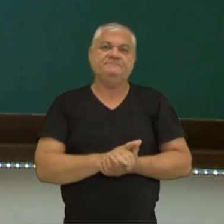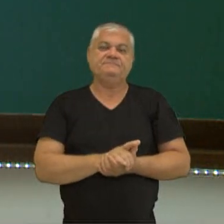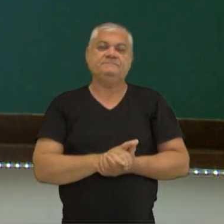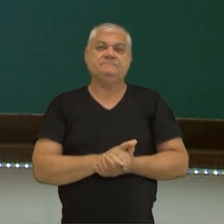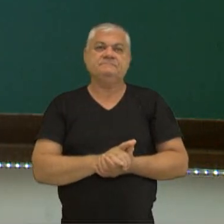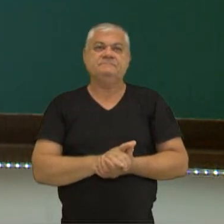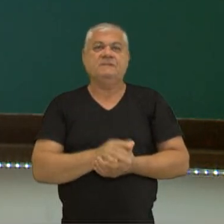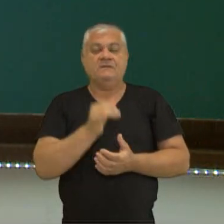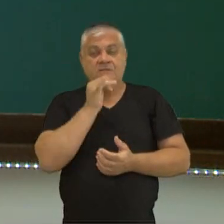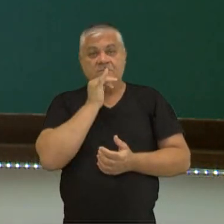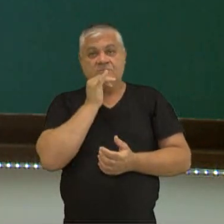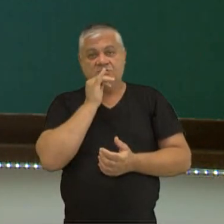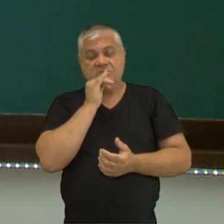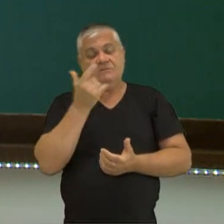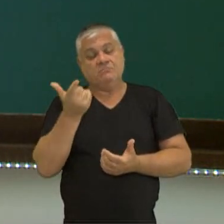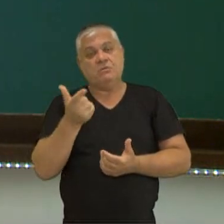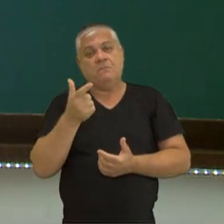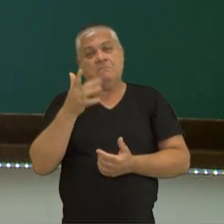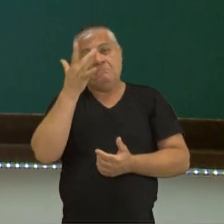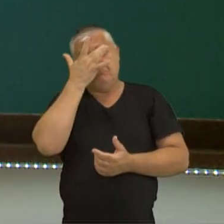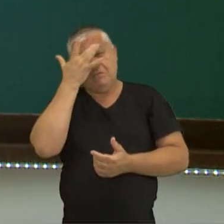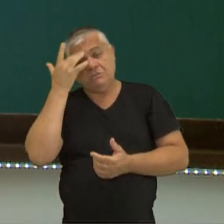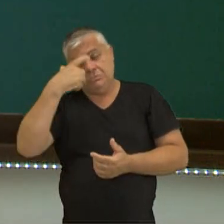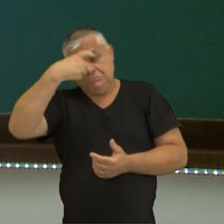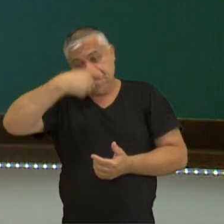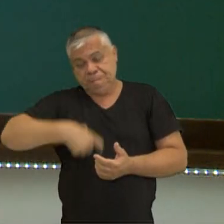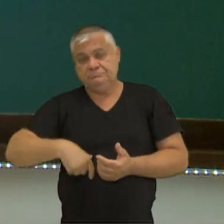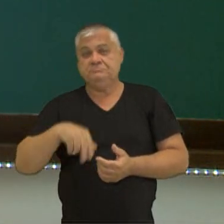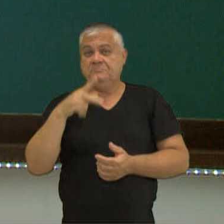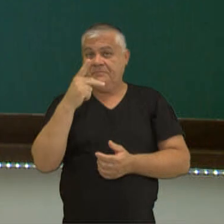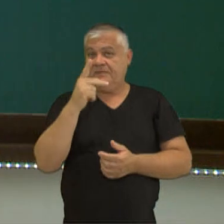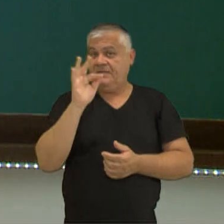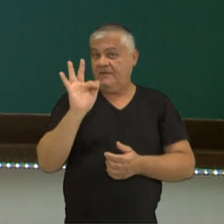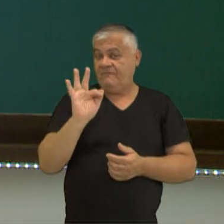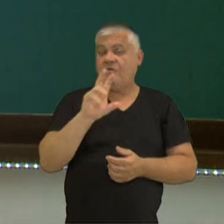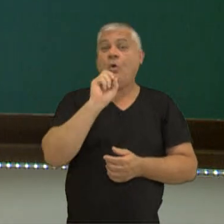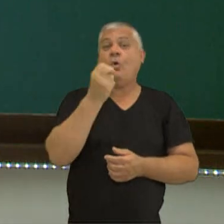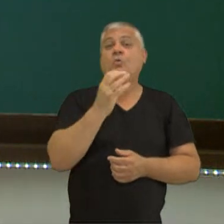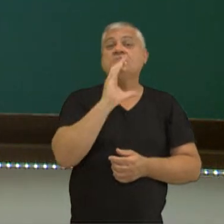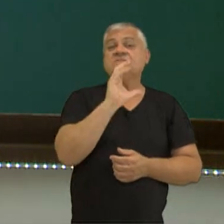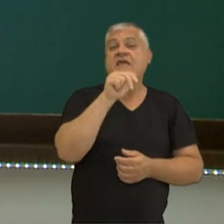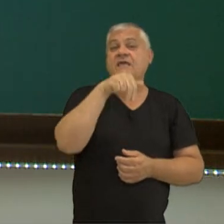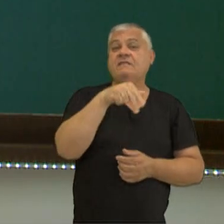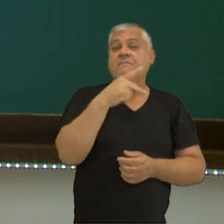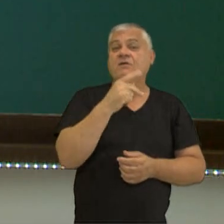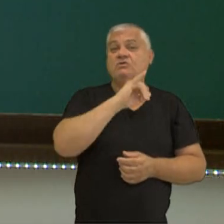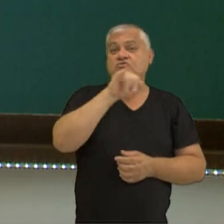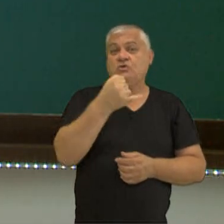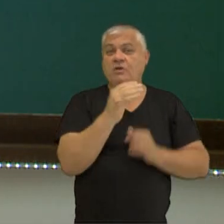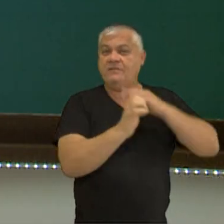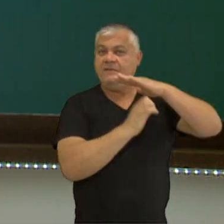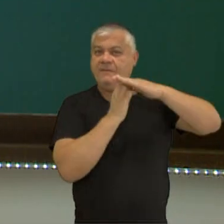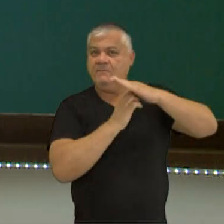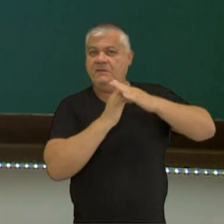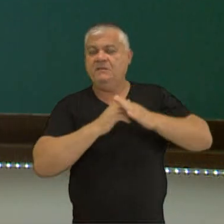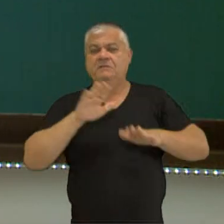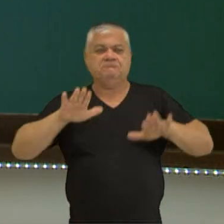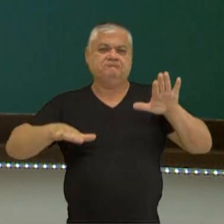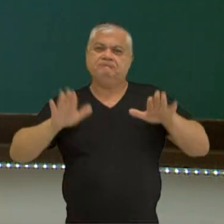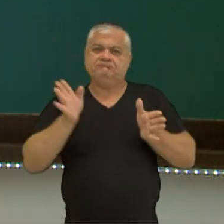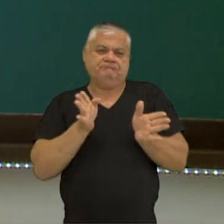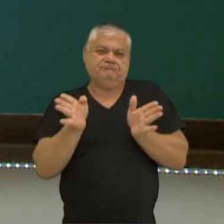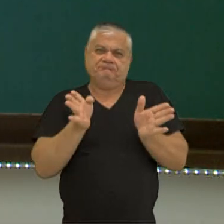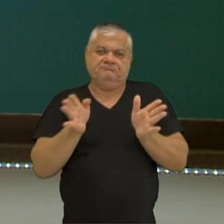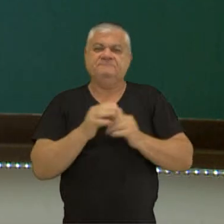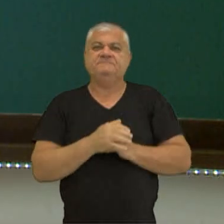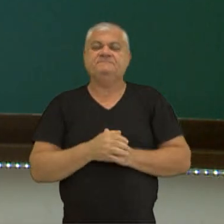ali, tanto pessoas físicas como pessoas jurídicas vai poder fazer isso. Existe um período pré-determinado,